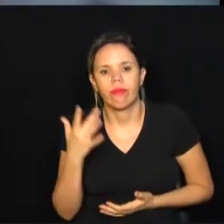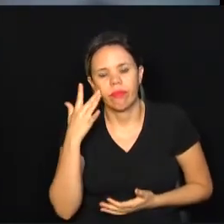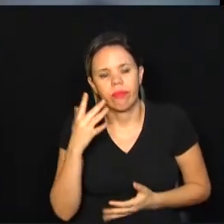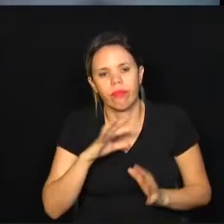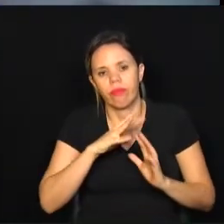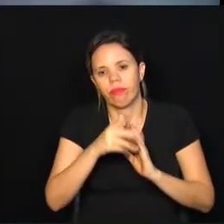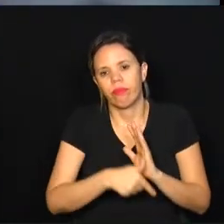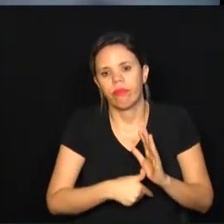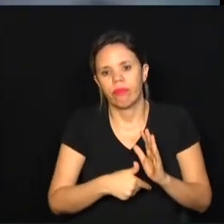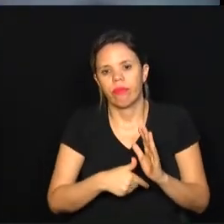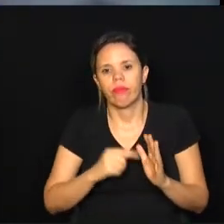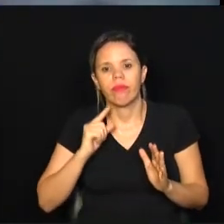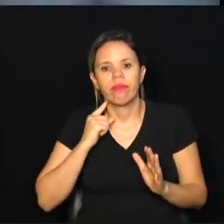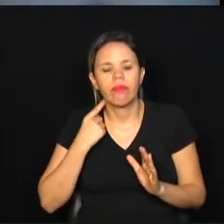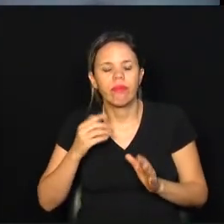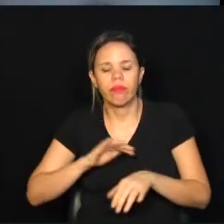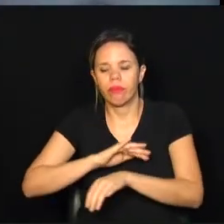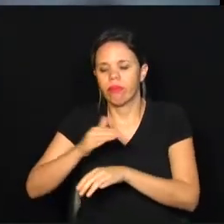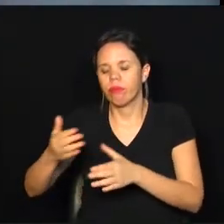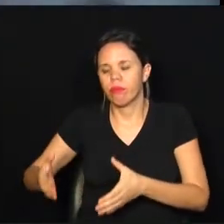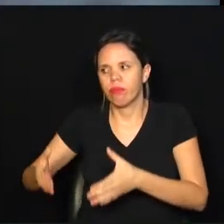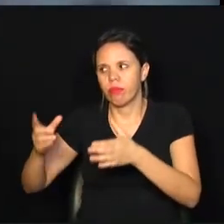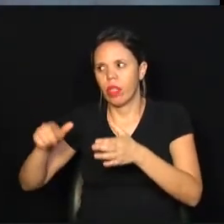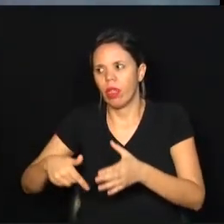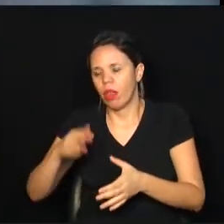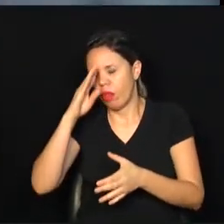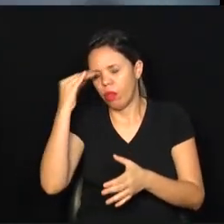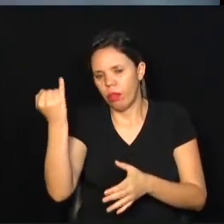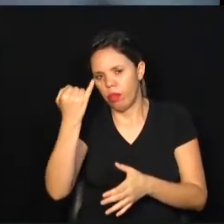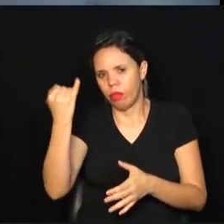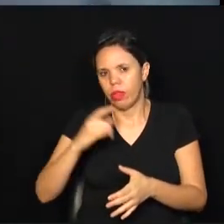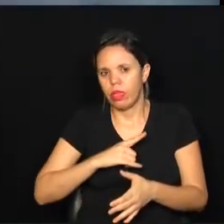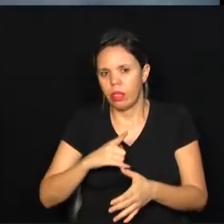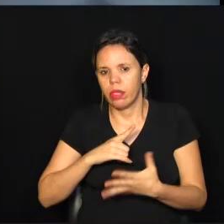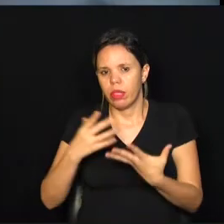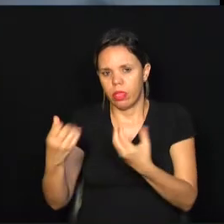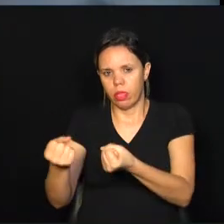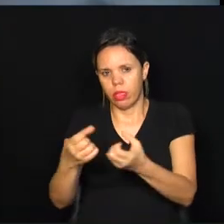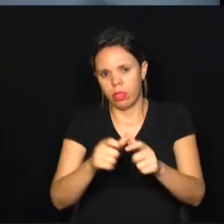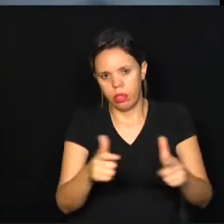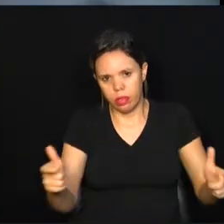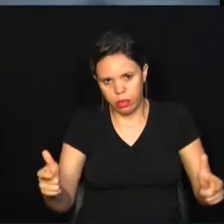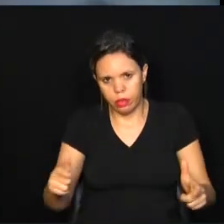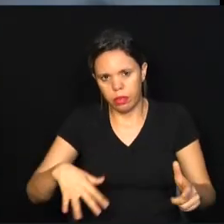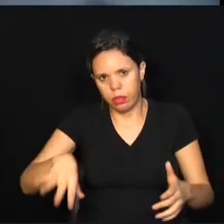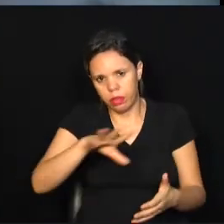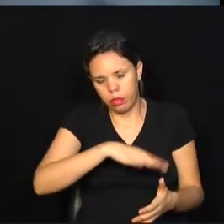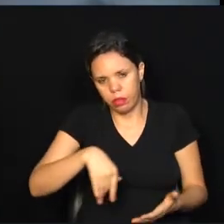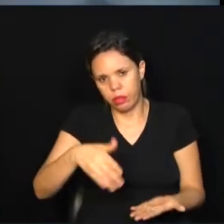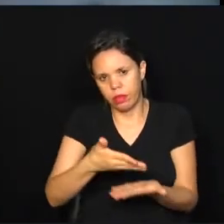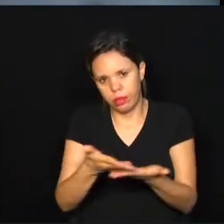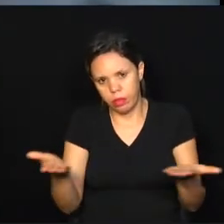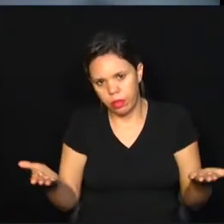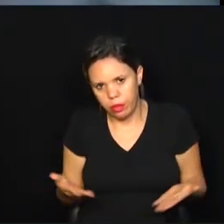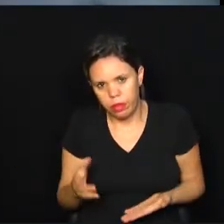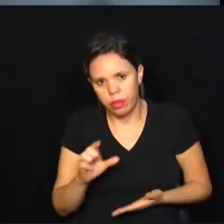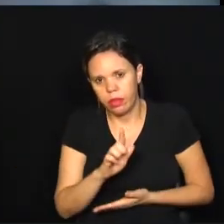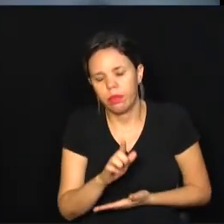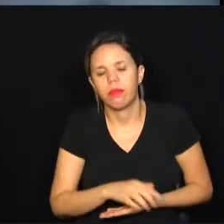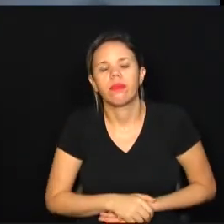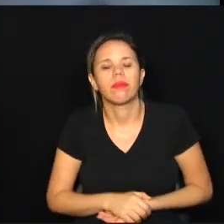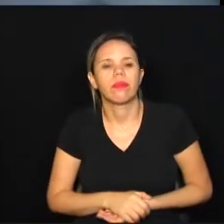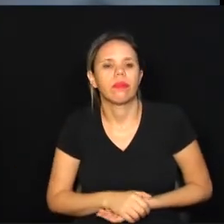ambiental e a pauta do lixo, ela é fundamental, e ela pode ter uma aderência muito grande na região de vocês,